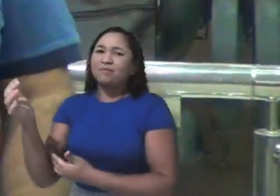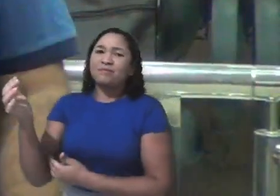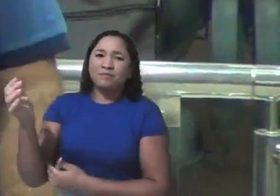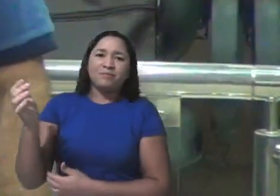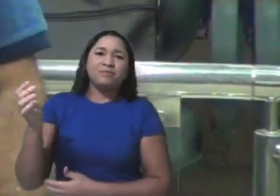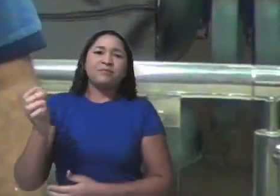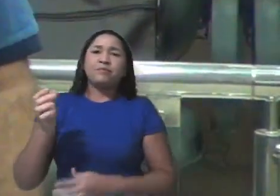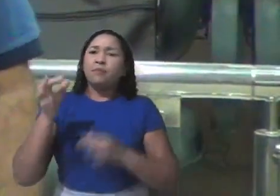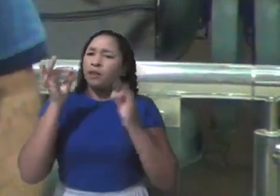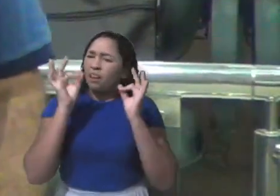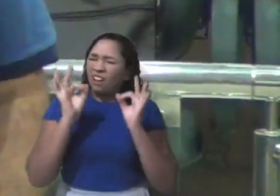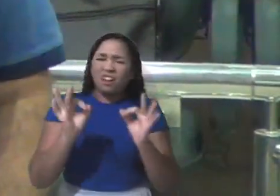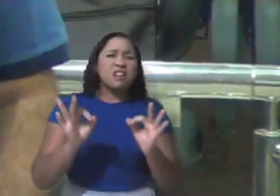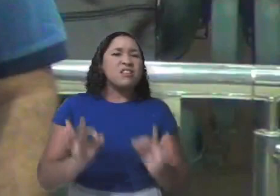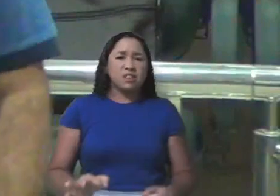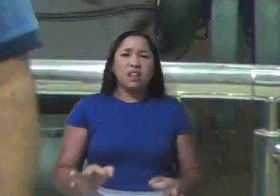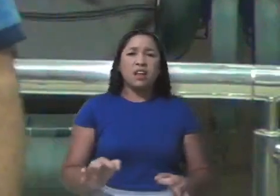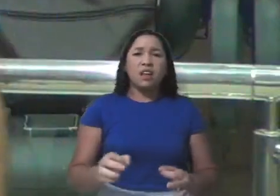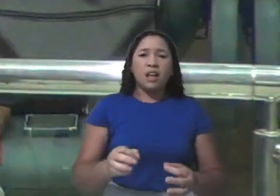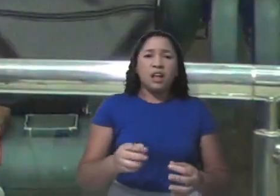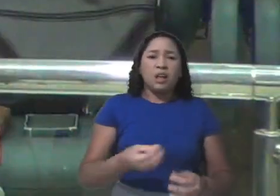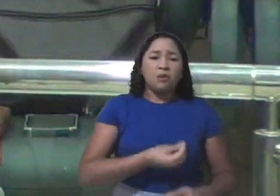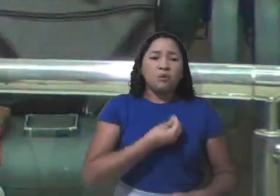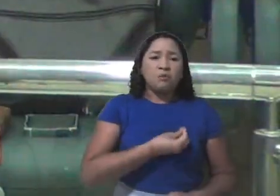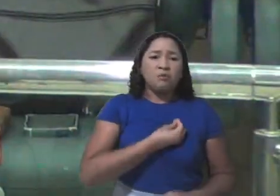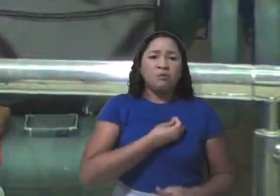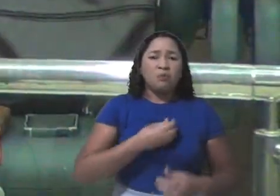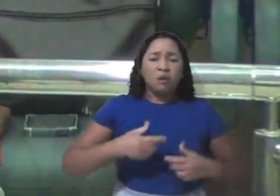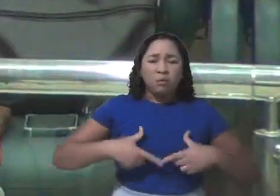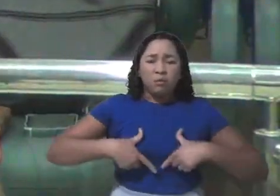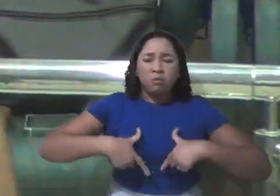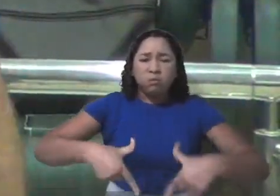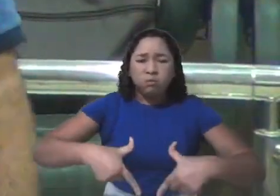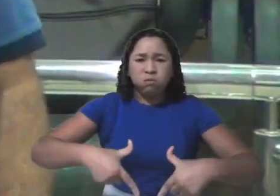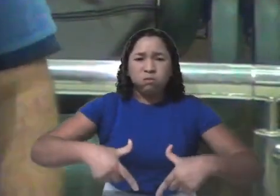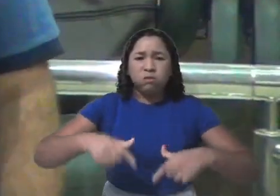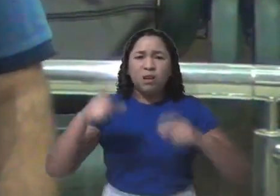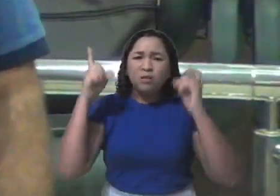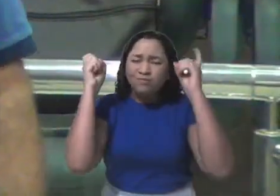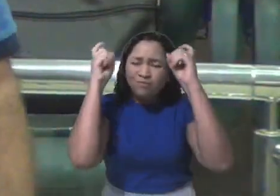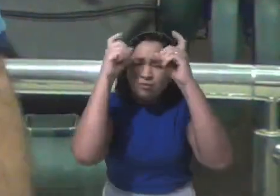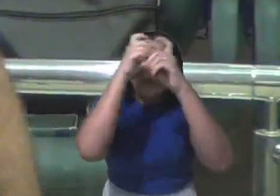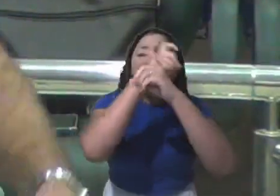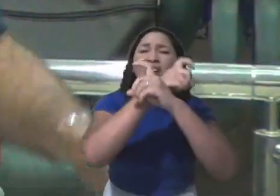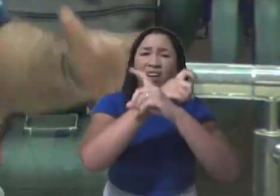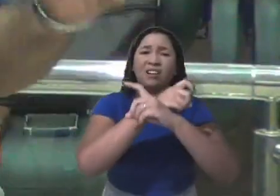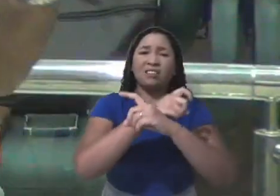cruz. É certo que provas